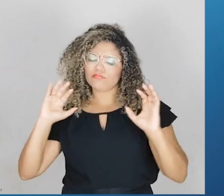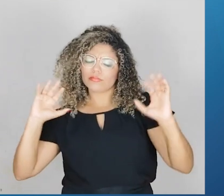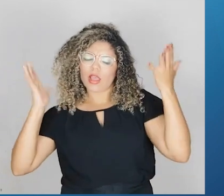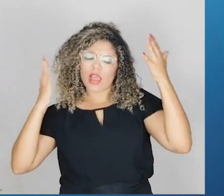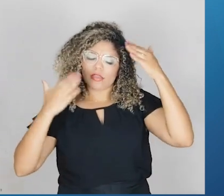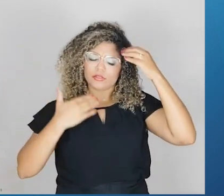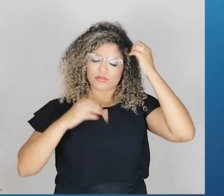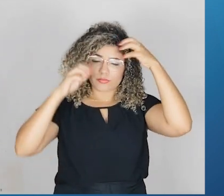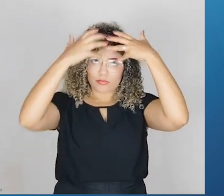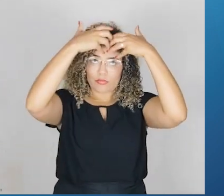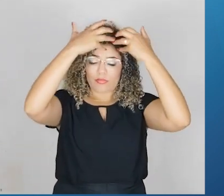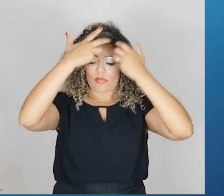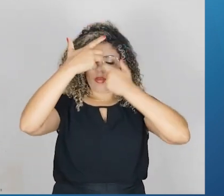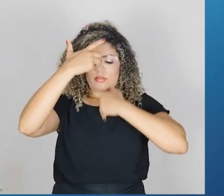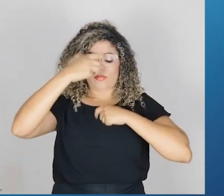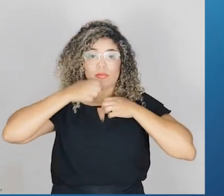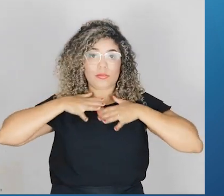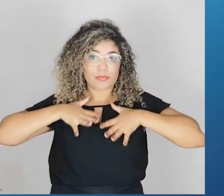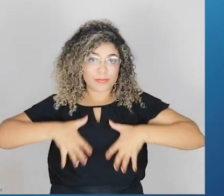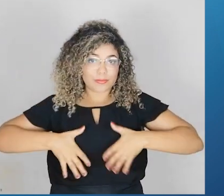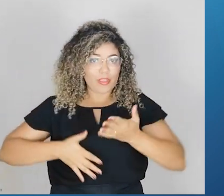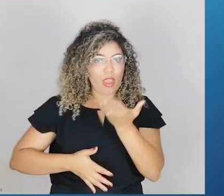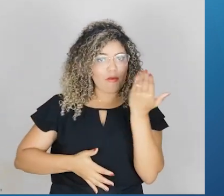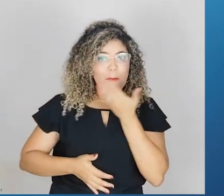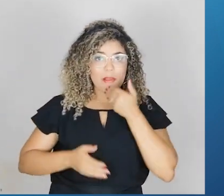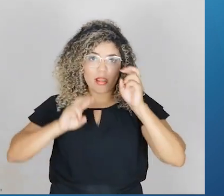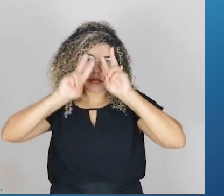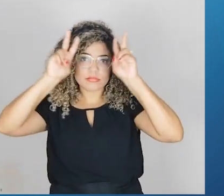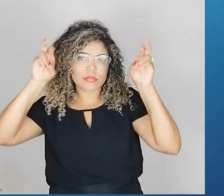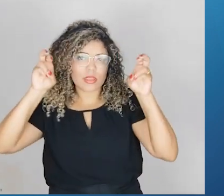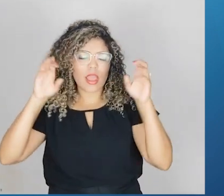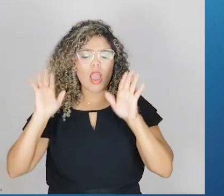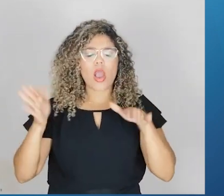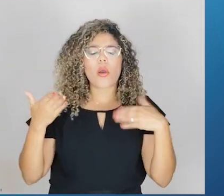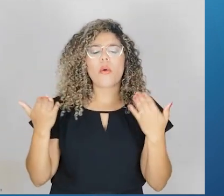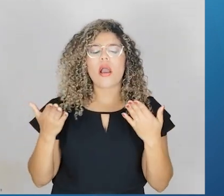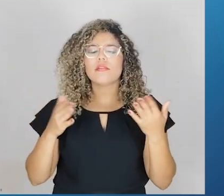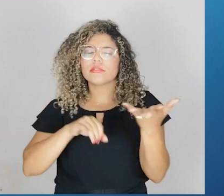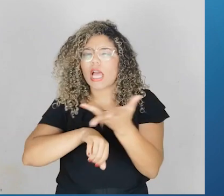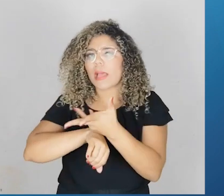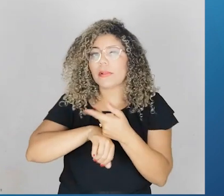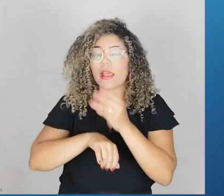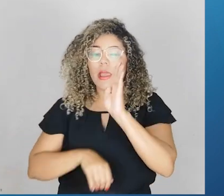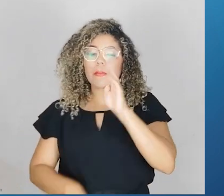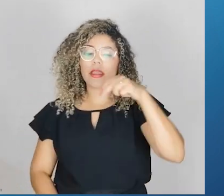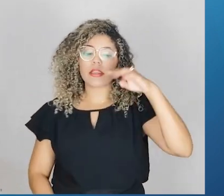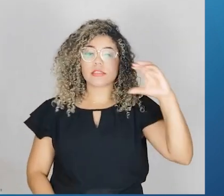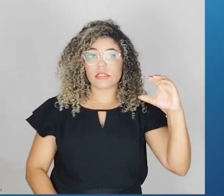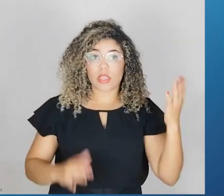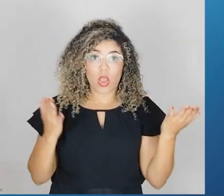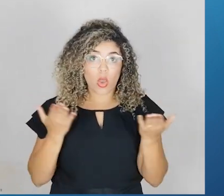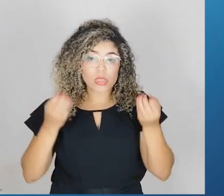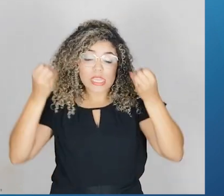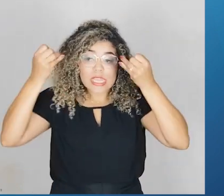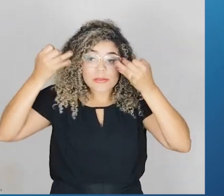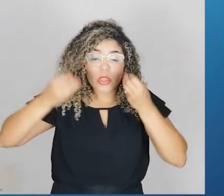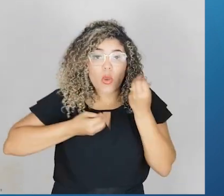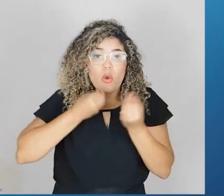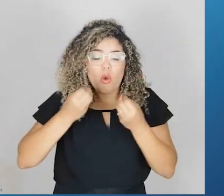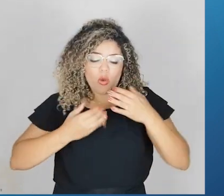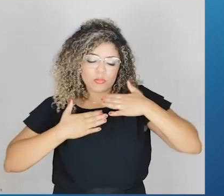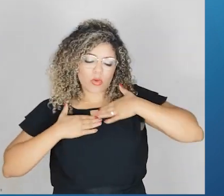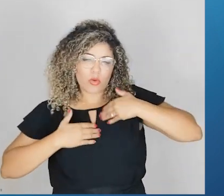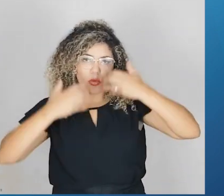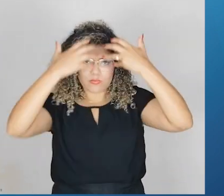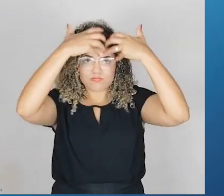nervoso. Vamos entender melhor esse tema? Habilidades BNCC dessa aula. Explicar como o sistema nervoso pode